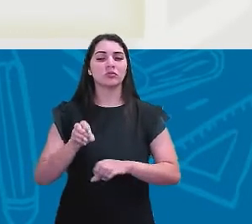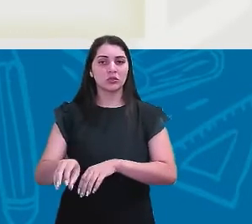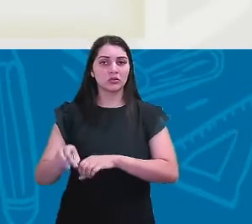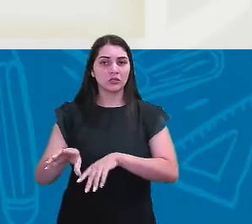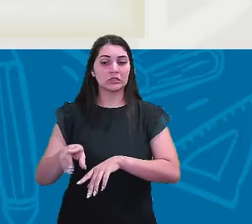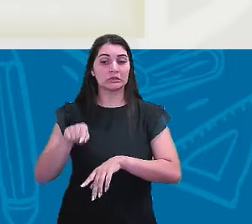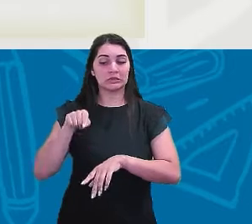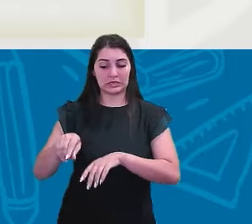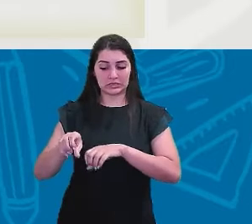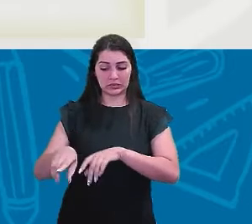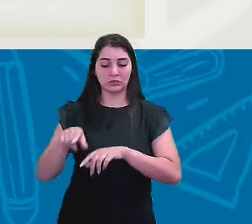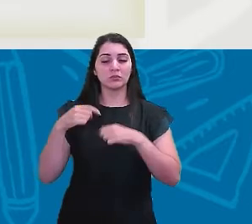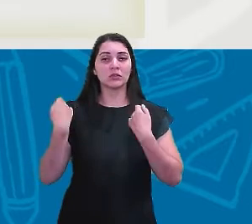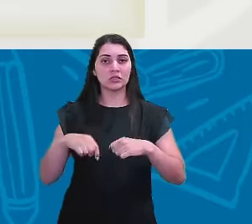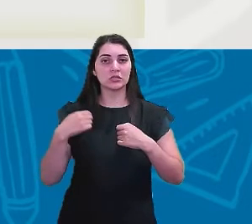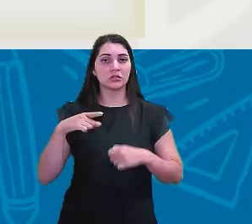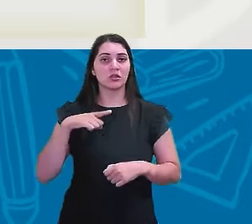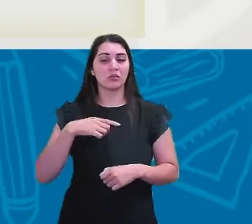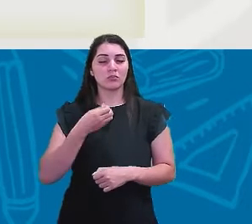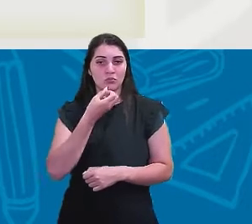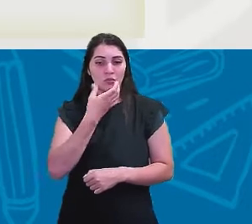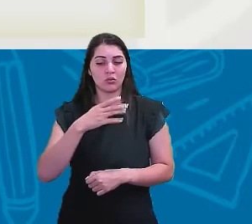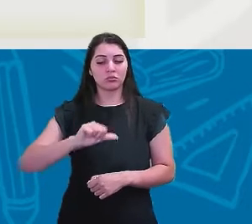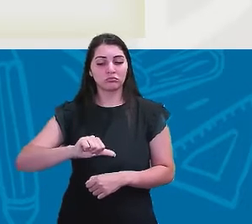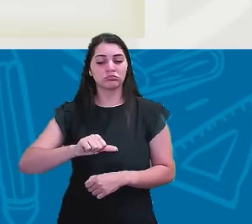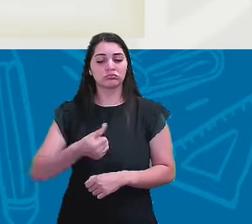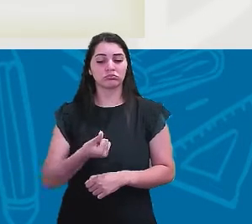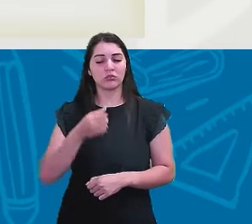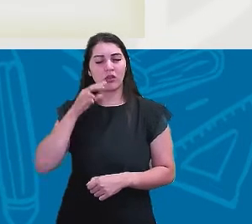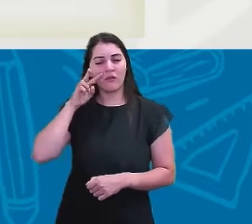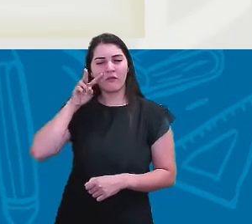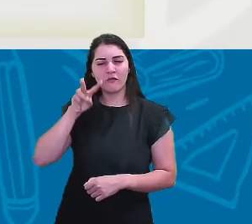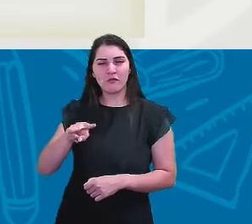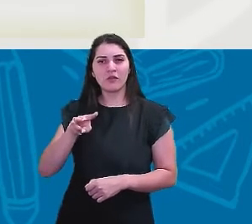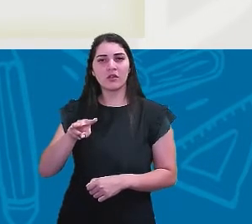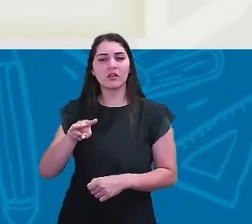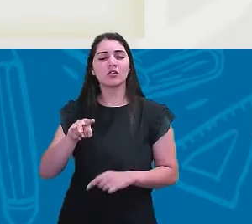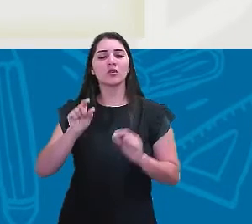educação de boa qualidade, tá bom? Ver